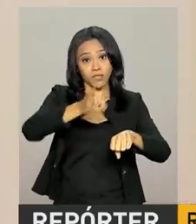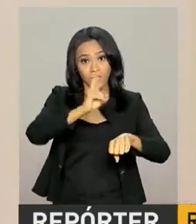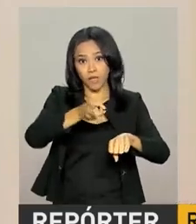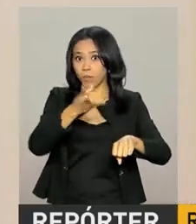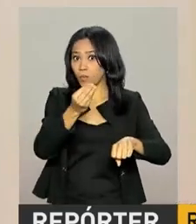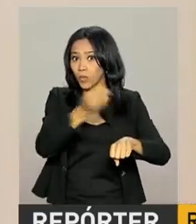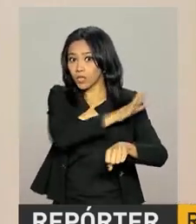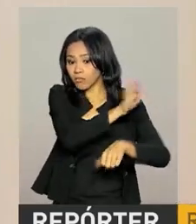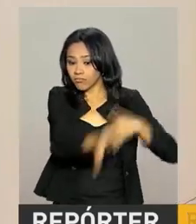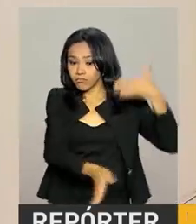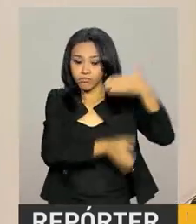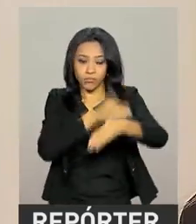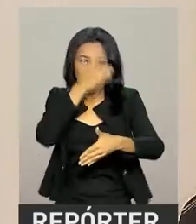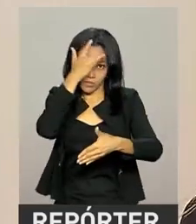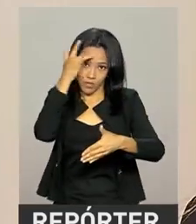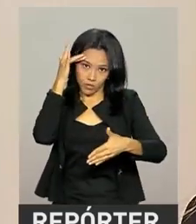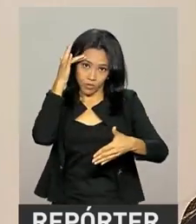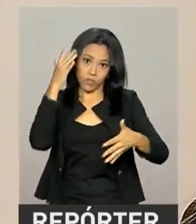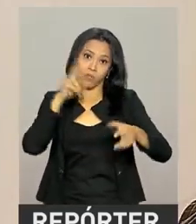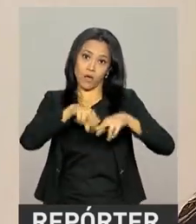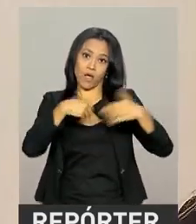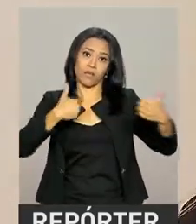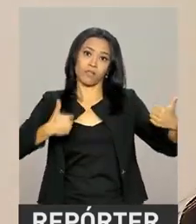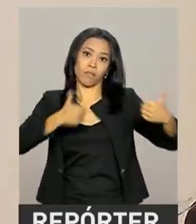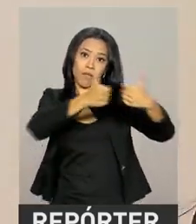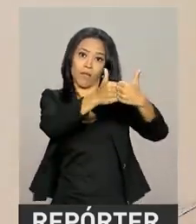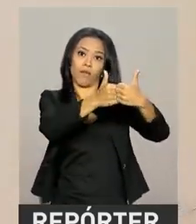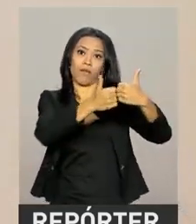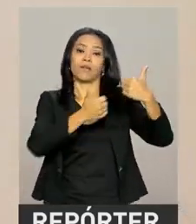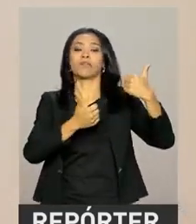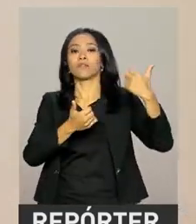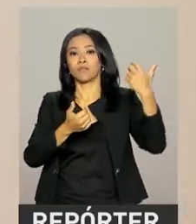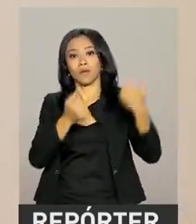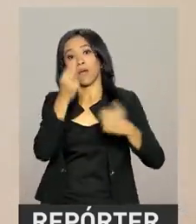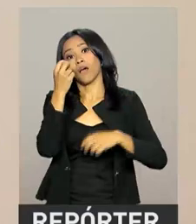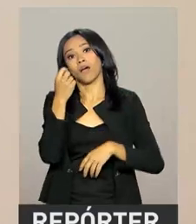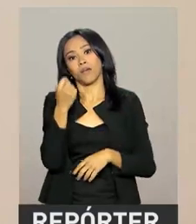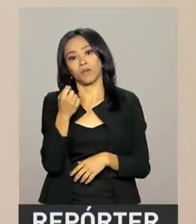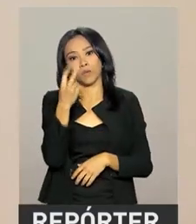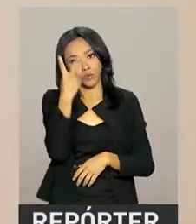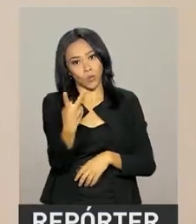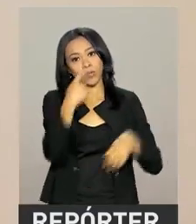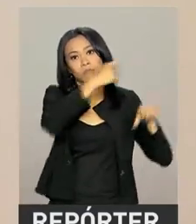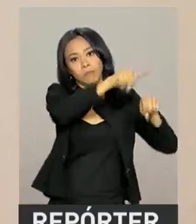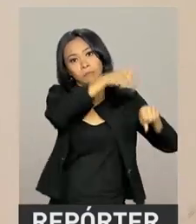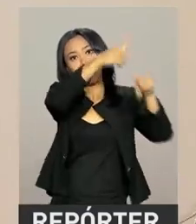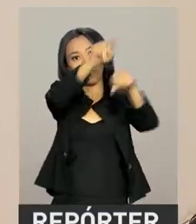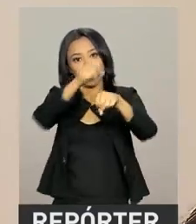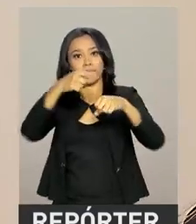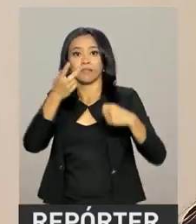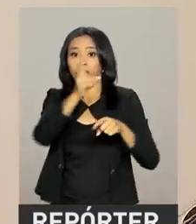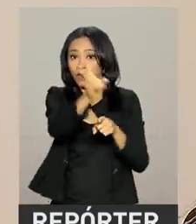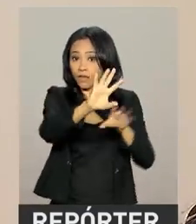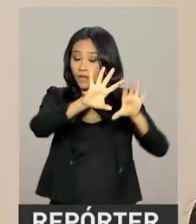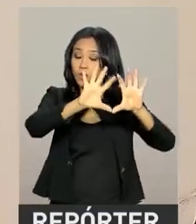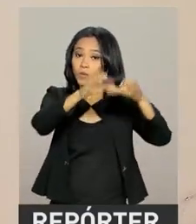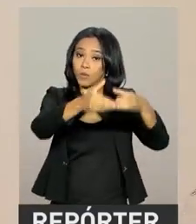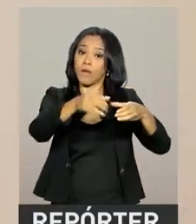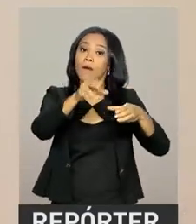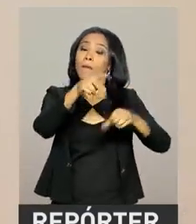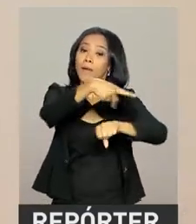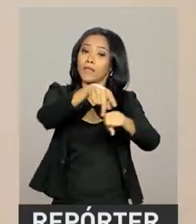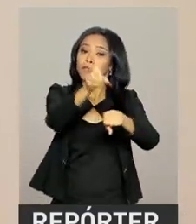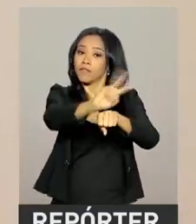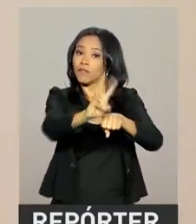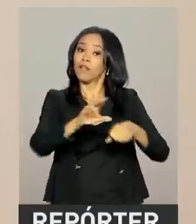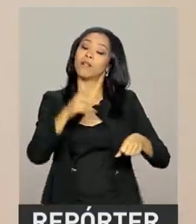imigrantes, pela circunstância de estar junto à fronteira com dois países, né, Venezuela e Guiana. Sendo